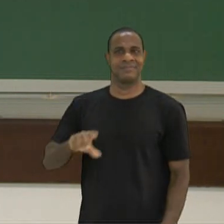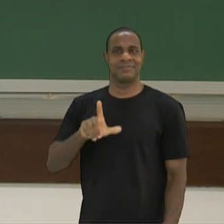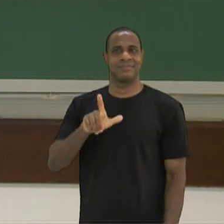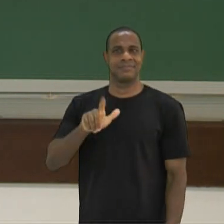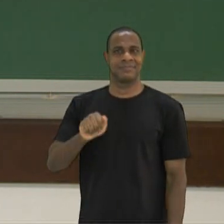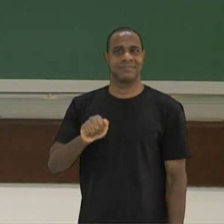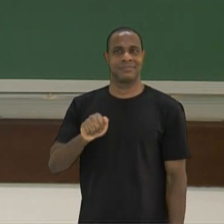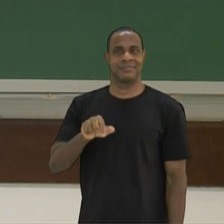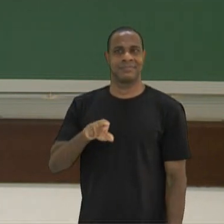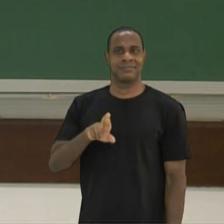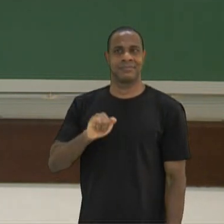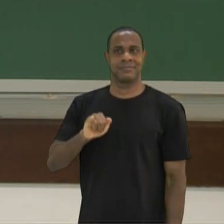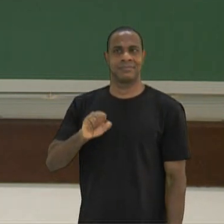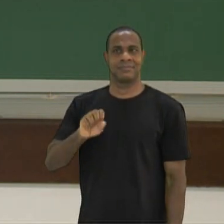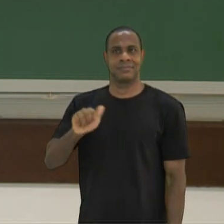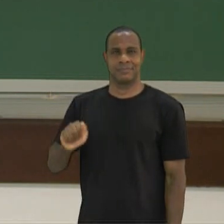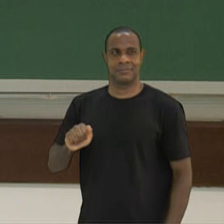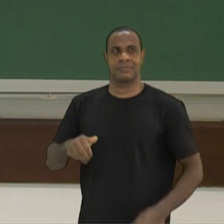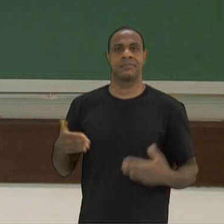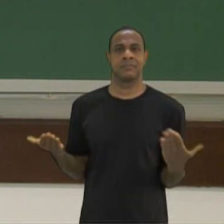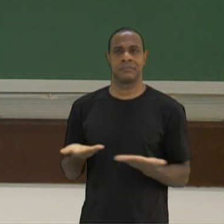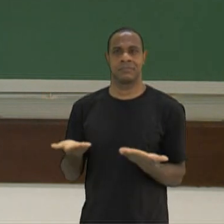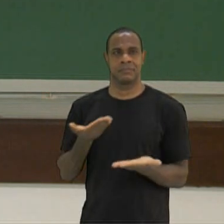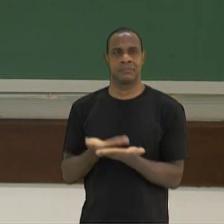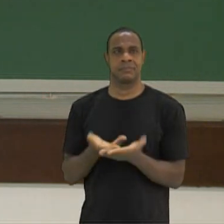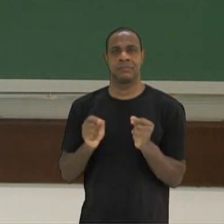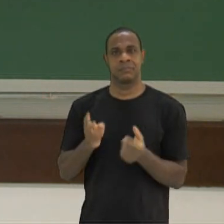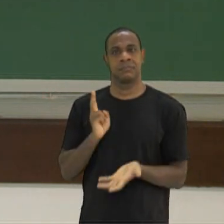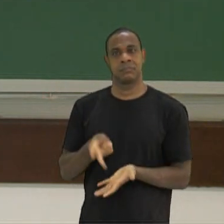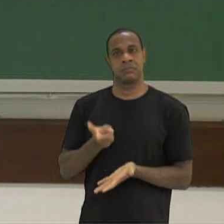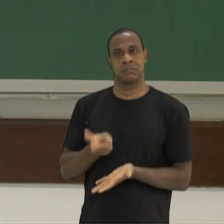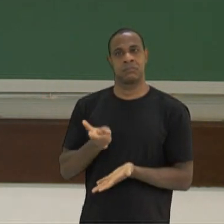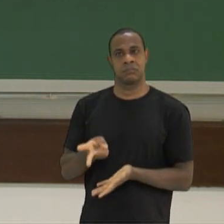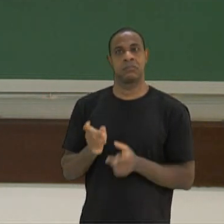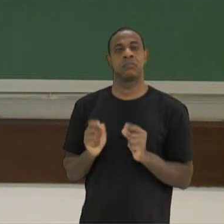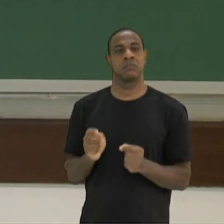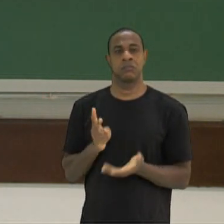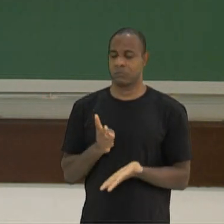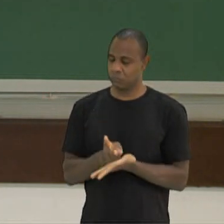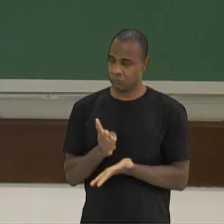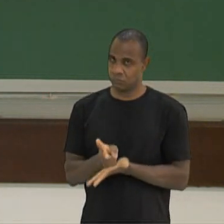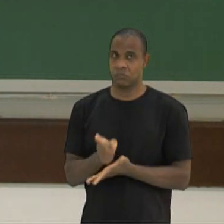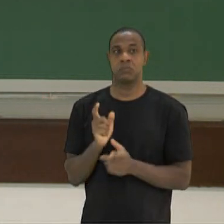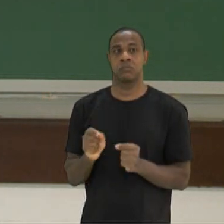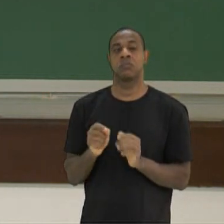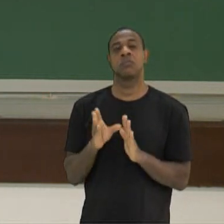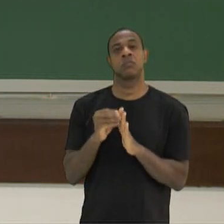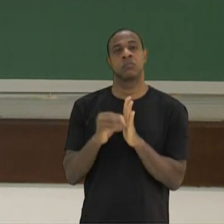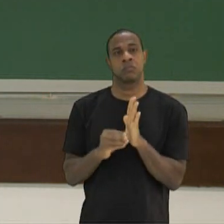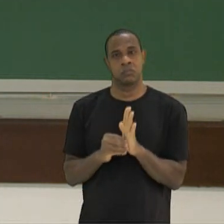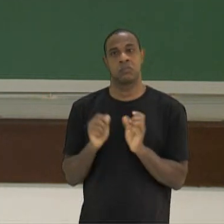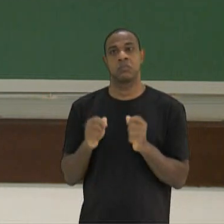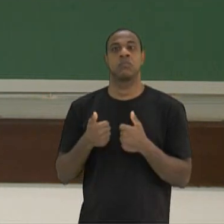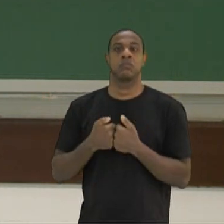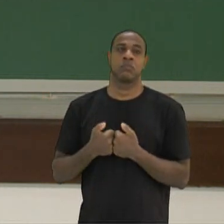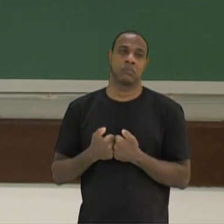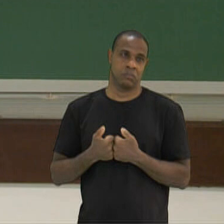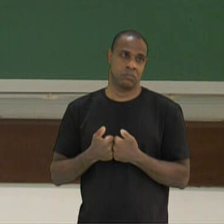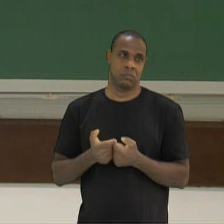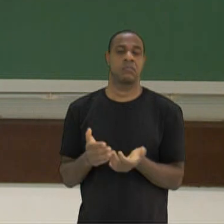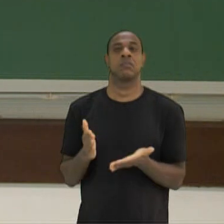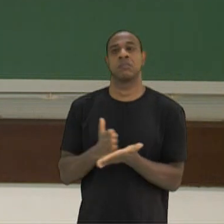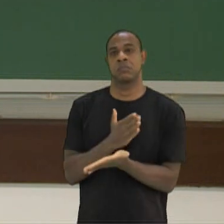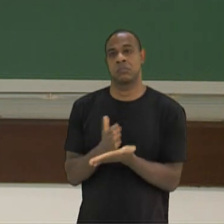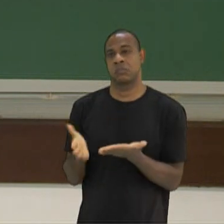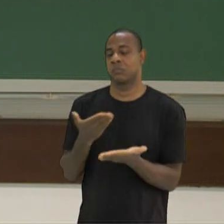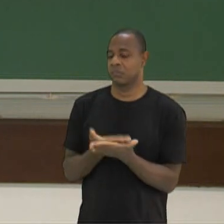Larissa. E na aula de hoje, nós vamos dar continuidade, então, né, aos nossos conteúdos de física, que em algumas aulas